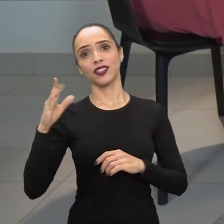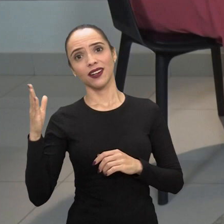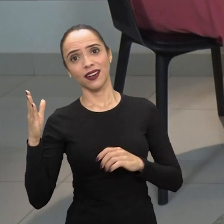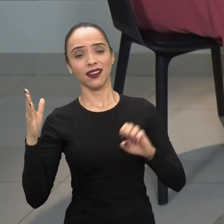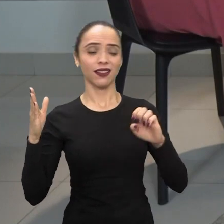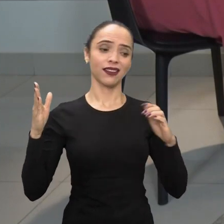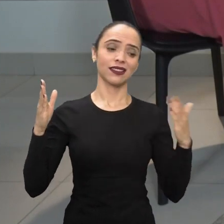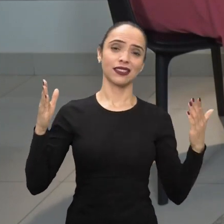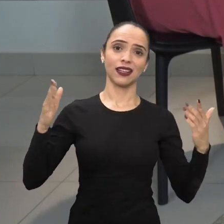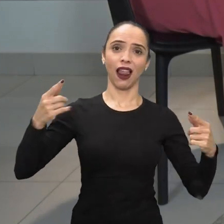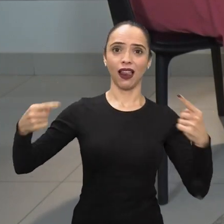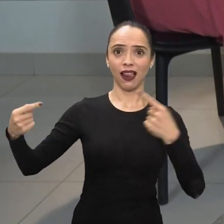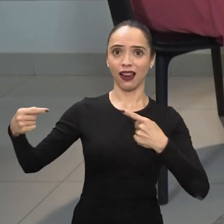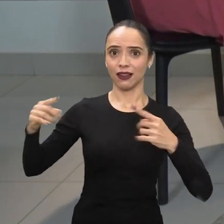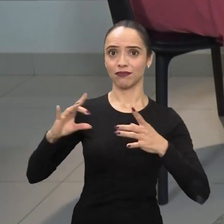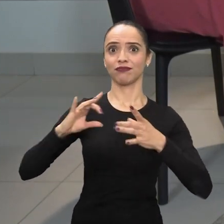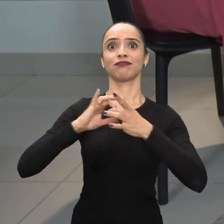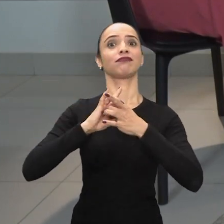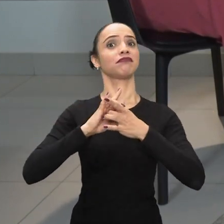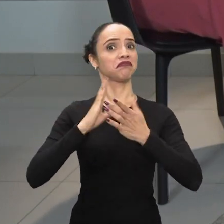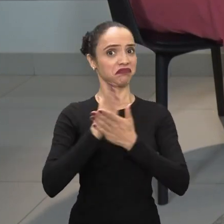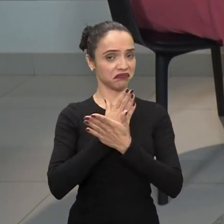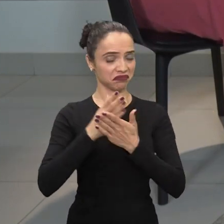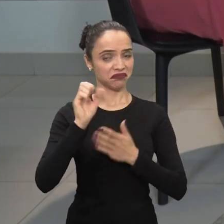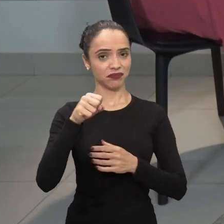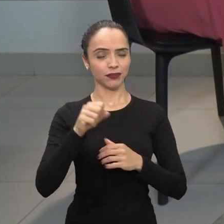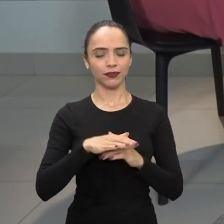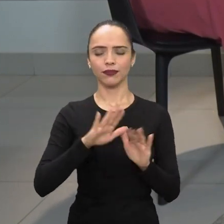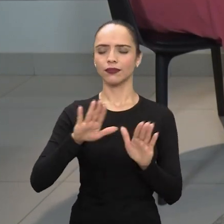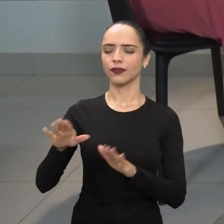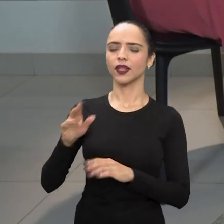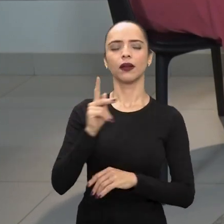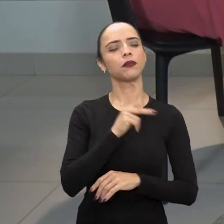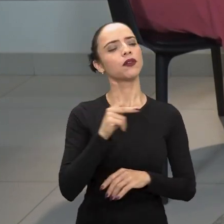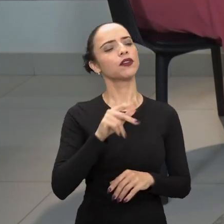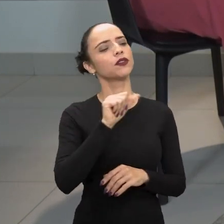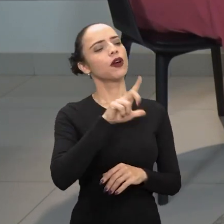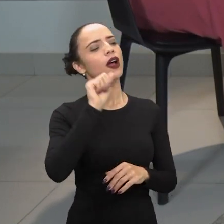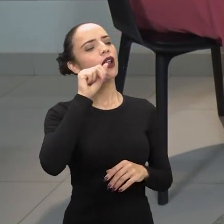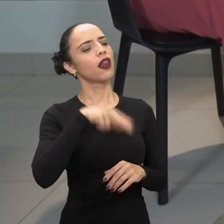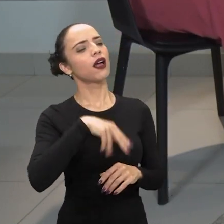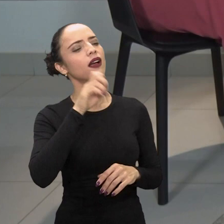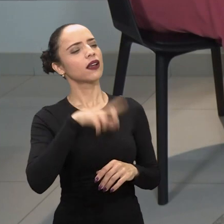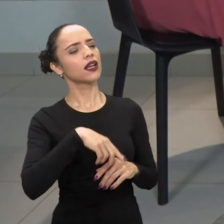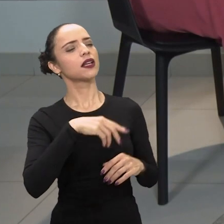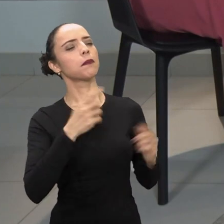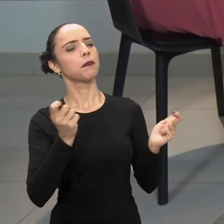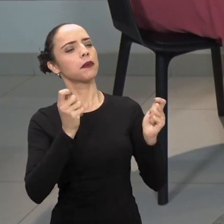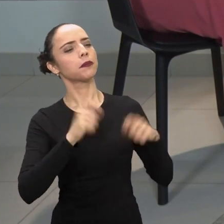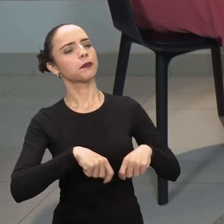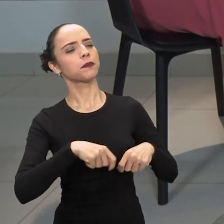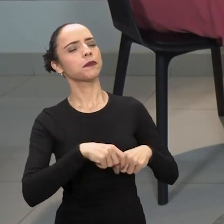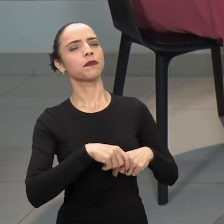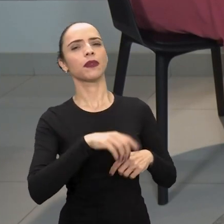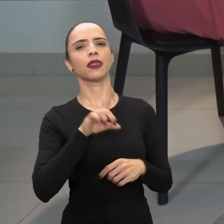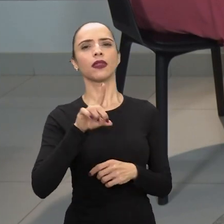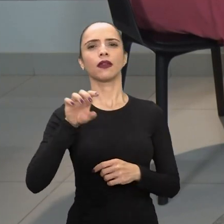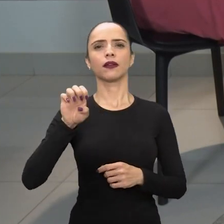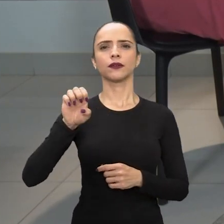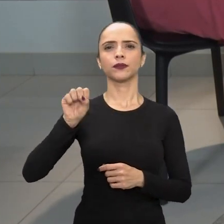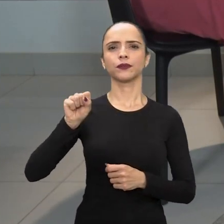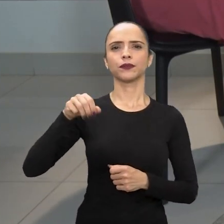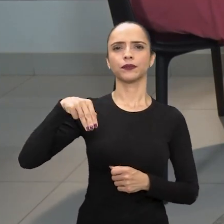esquerda professora Alan e a sua opinião a respeito disso essa possibilidade de desmilitarização e